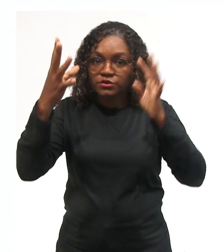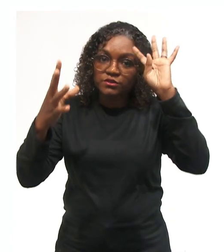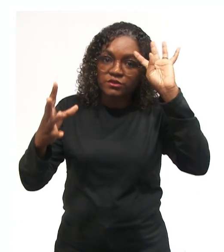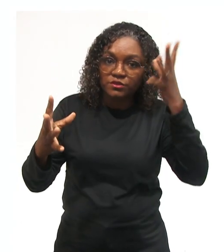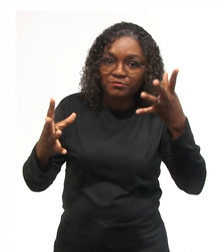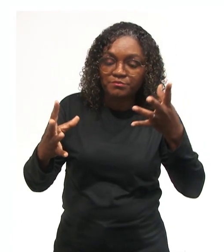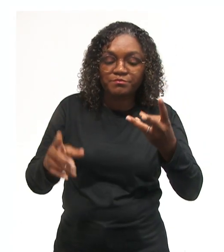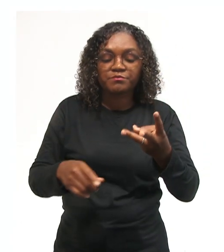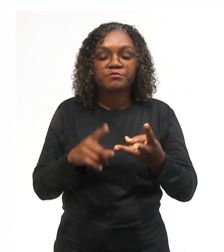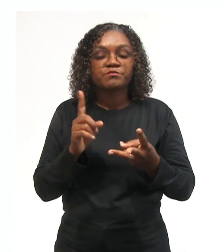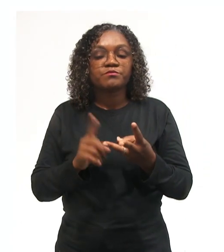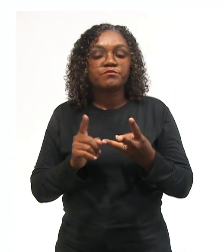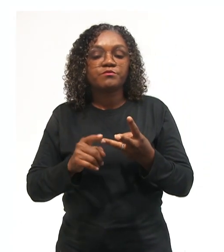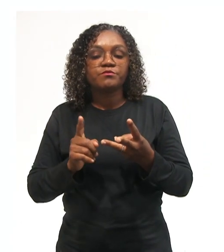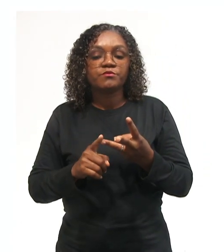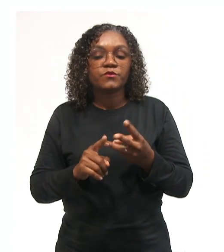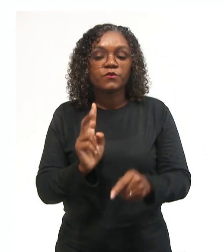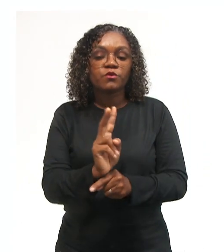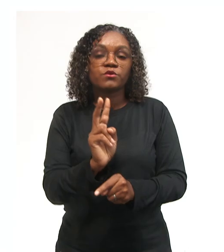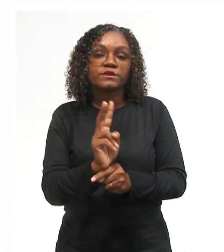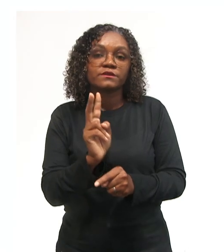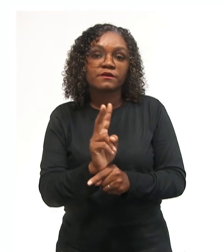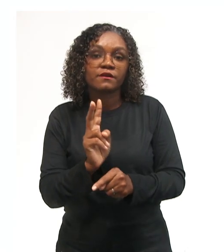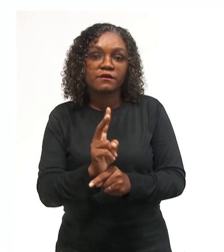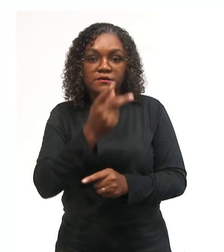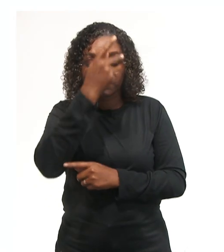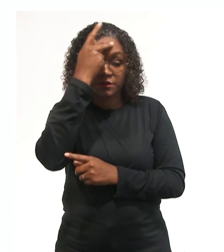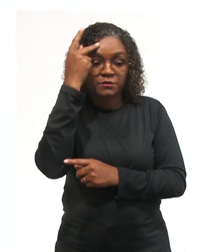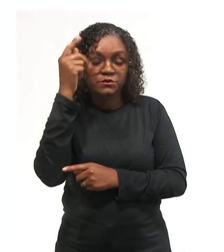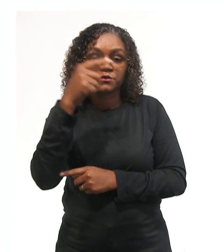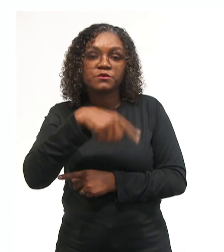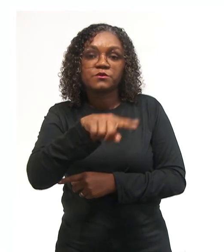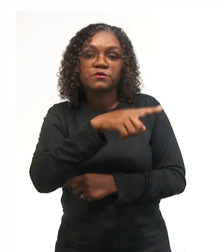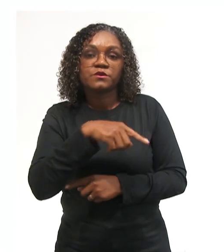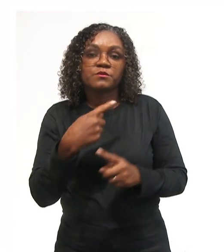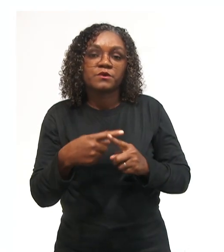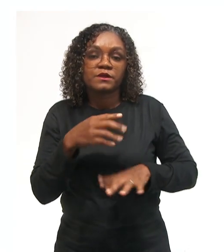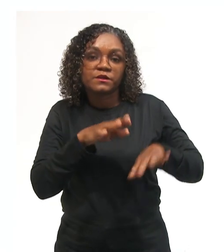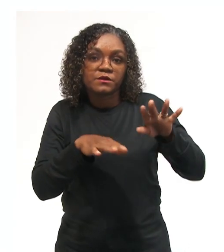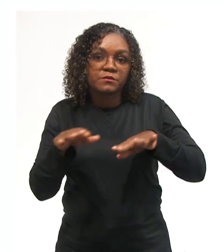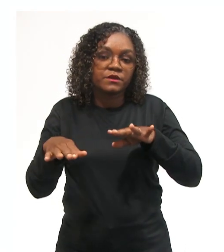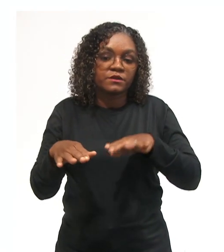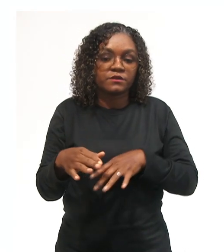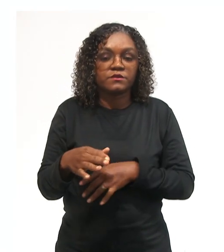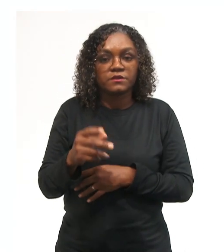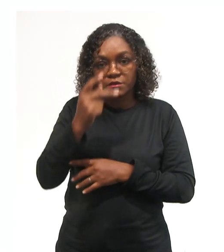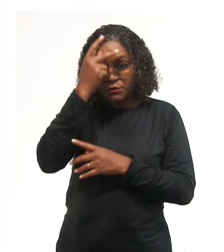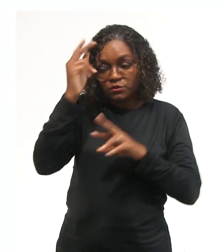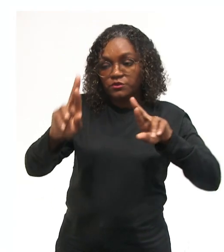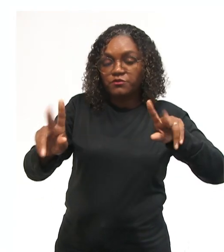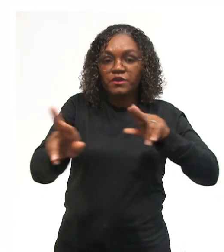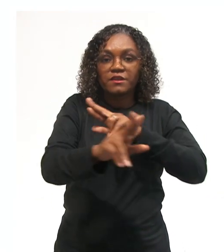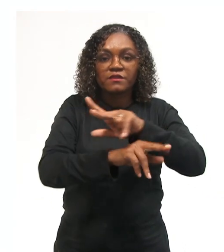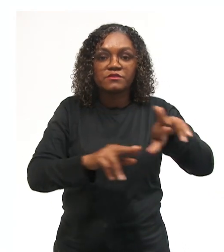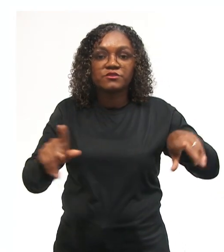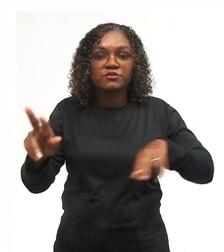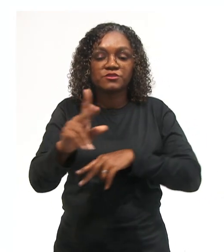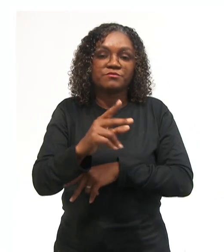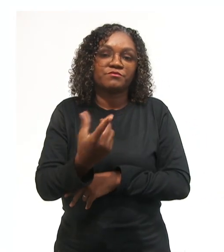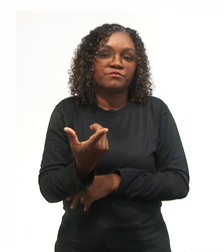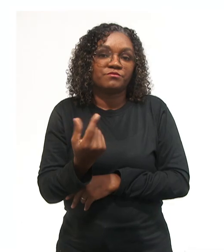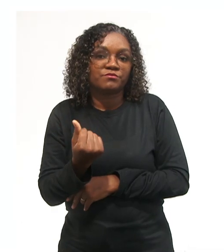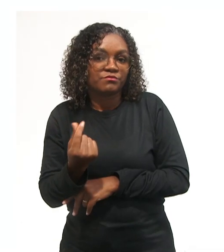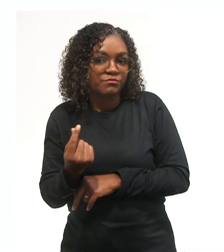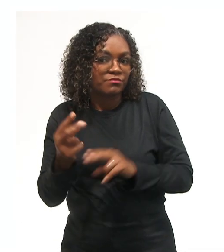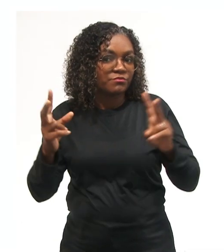O cuidado que vai com os mais vulneráveis, porque alguns terão condições diferentes, né, que não permitirão